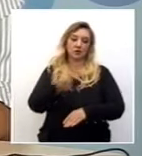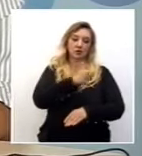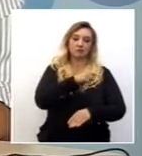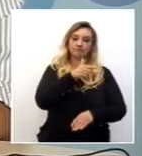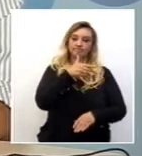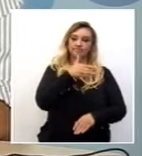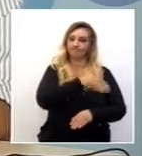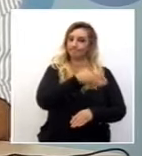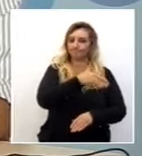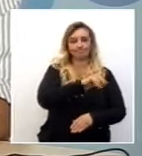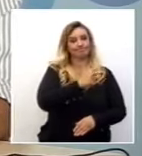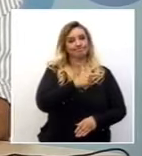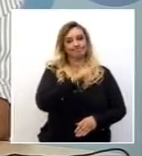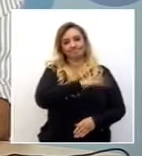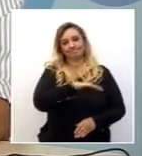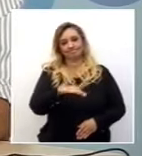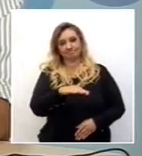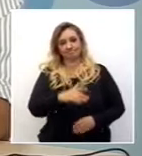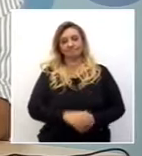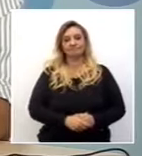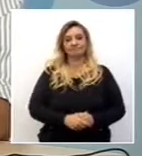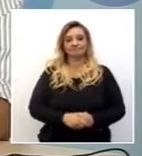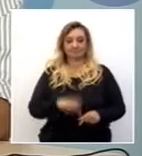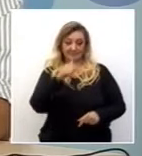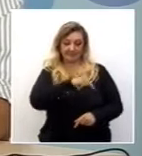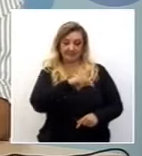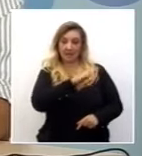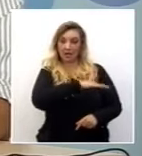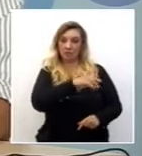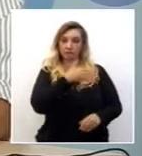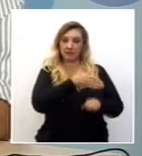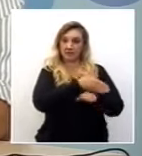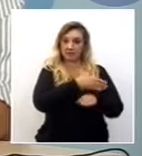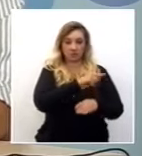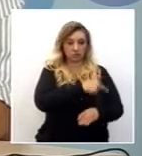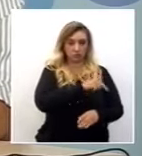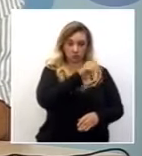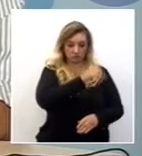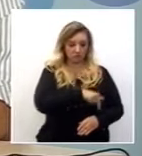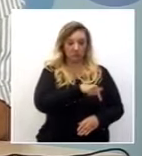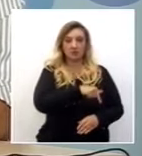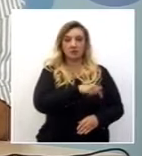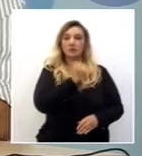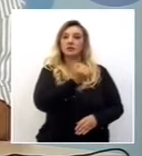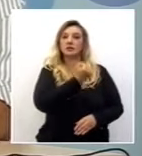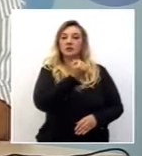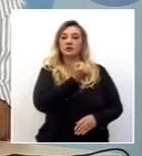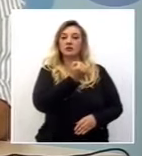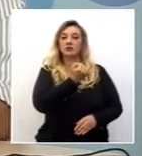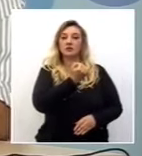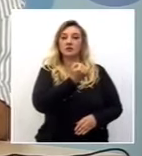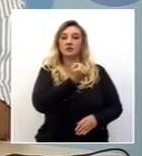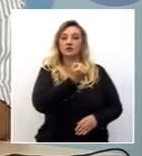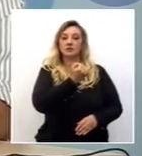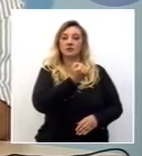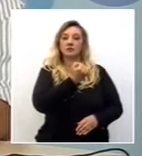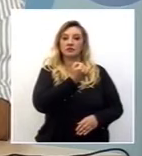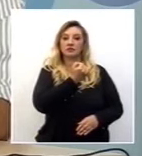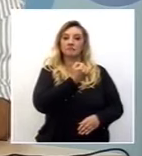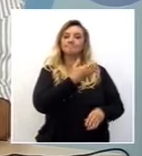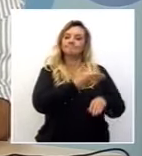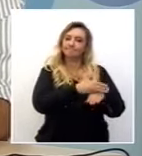têm acesso. Aqueles alunos que não têm acesso, é importante que se construam